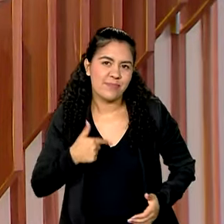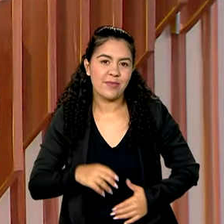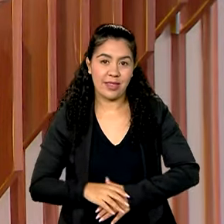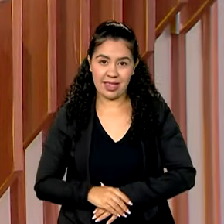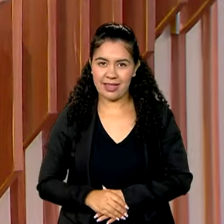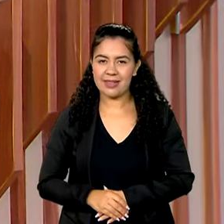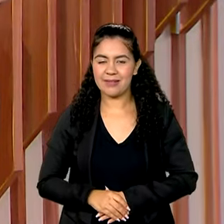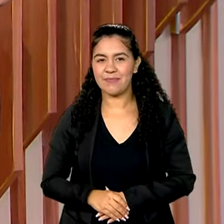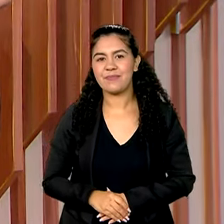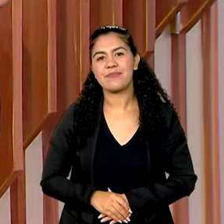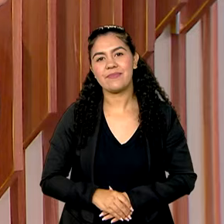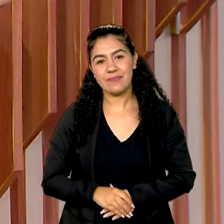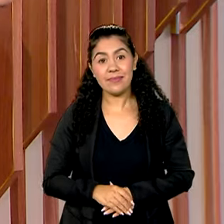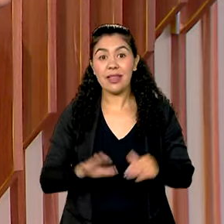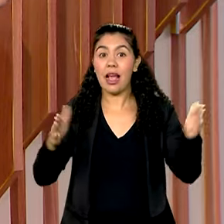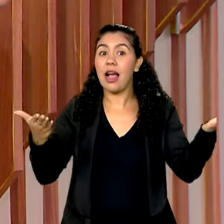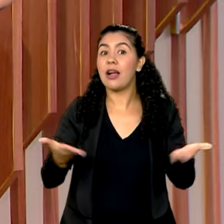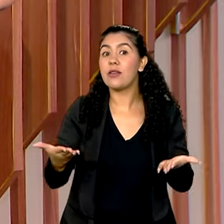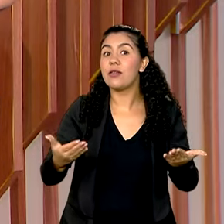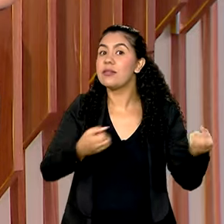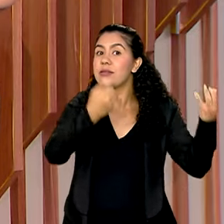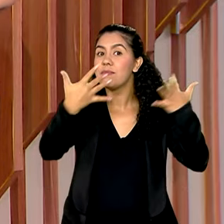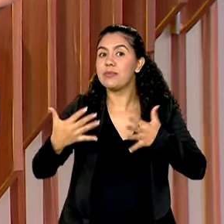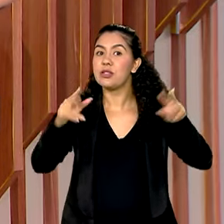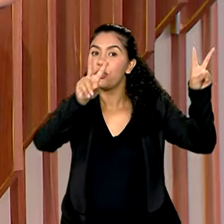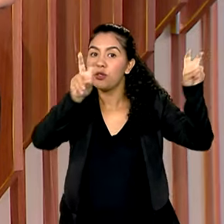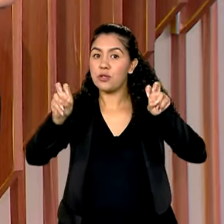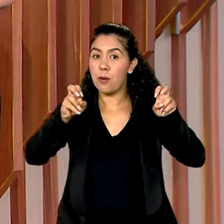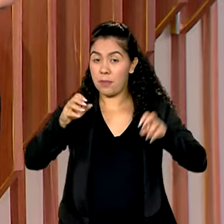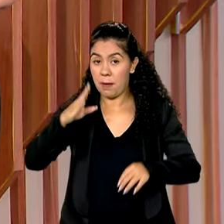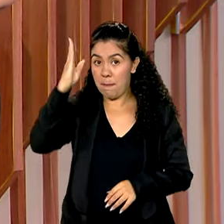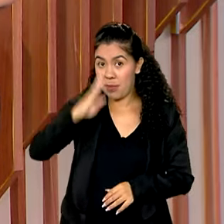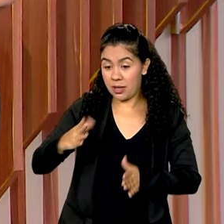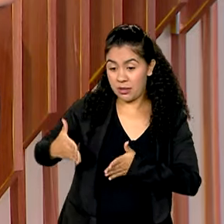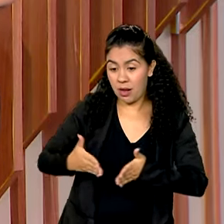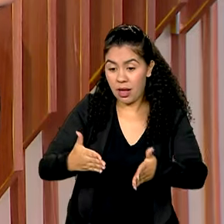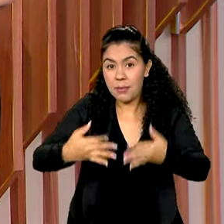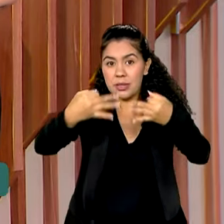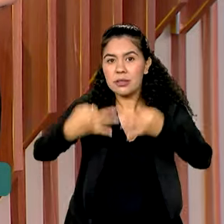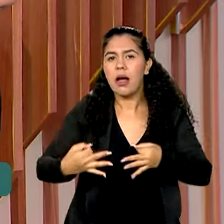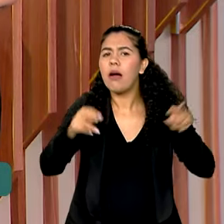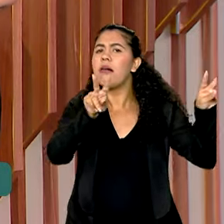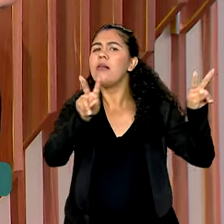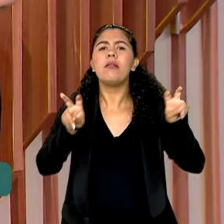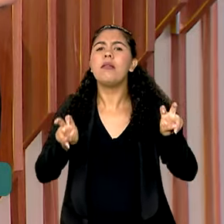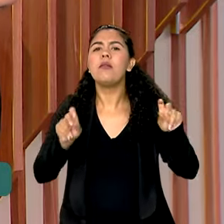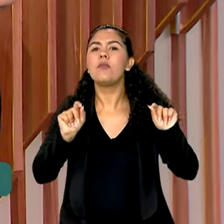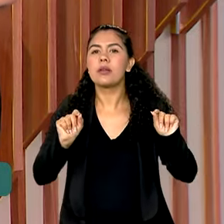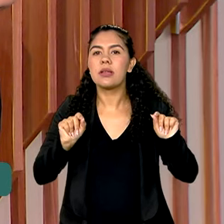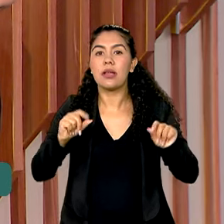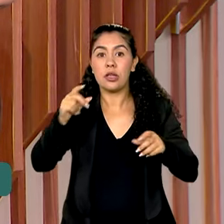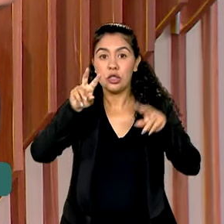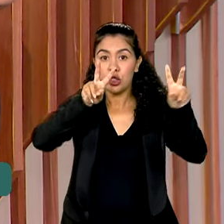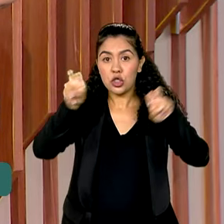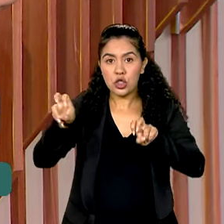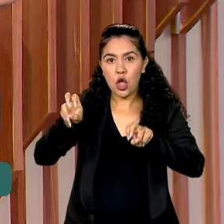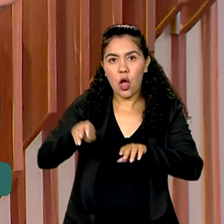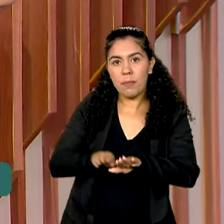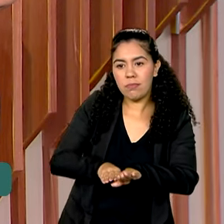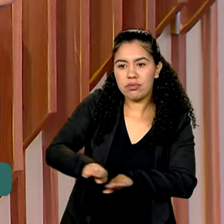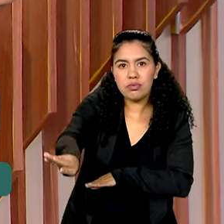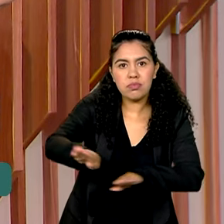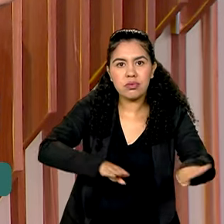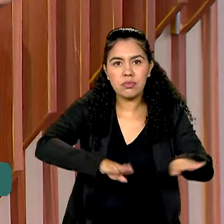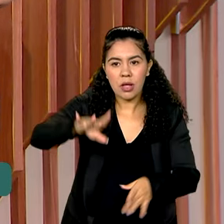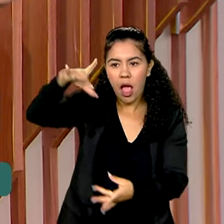vai realizar. É hora do nosso quadro Brasil no Rumo Certo. O tema é a criação das rotas de integração